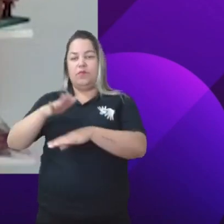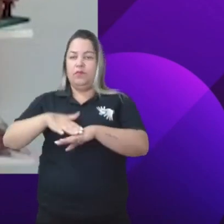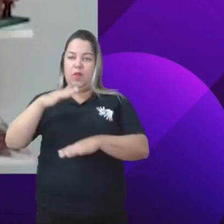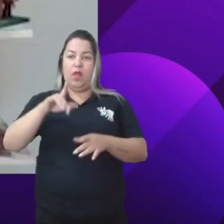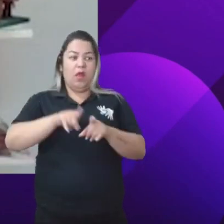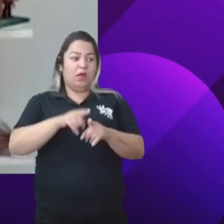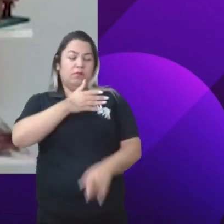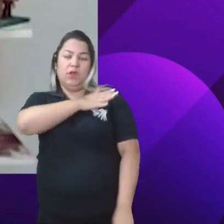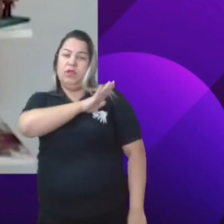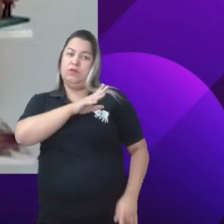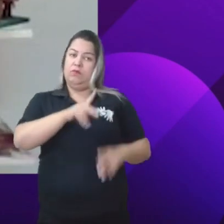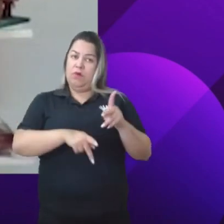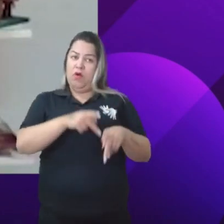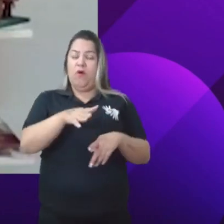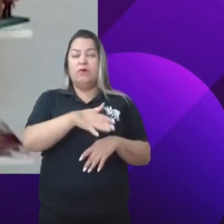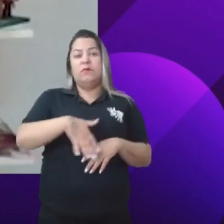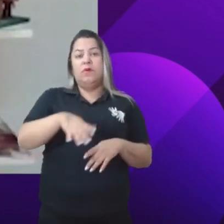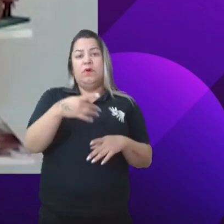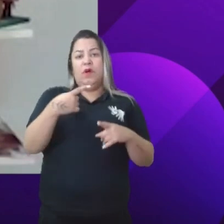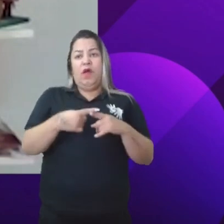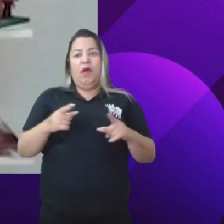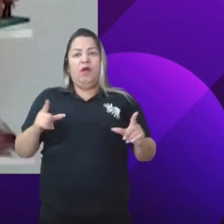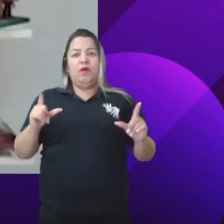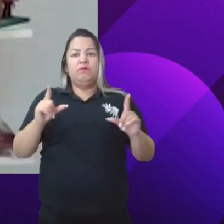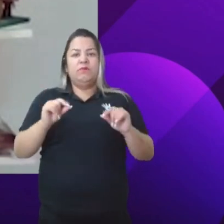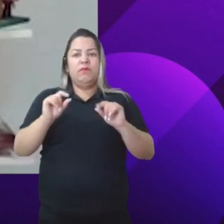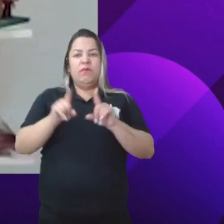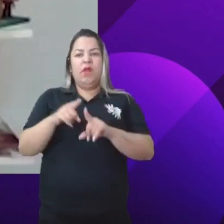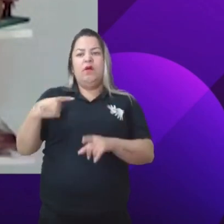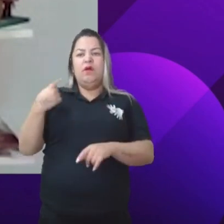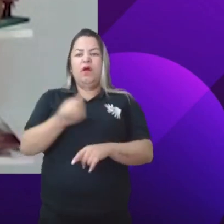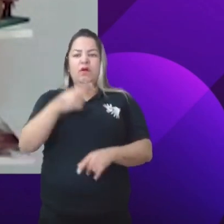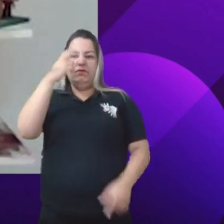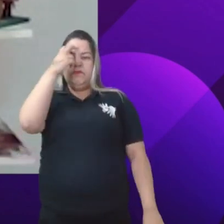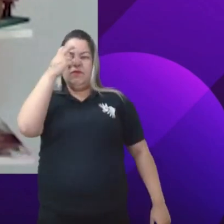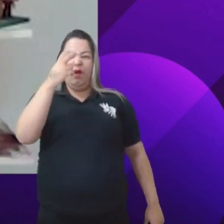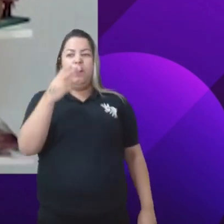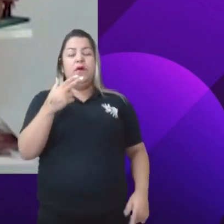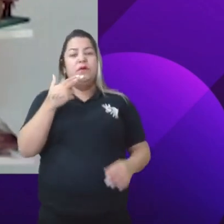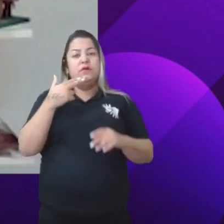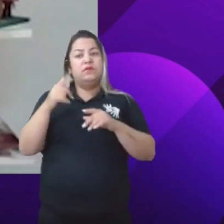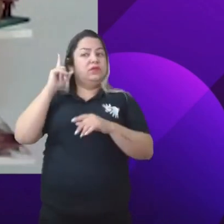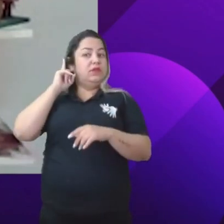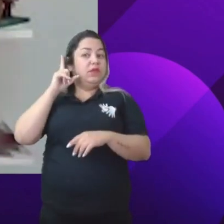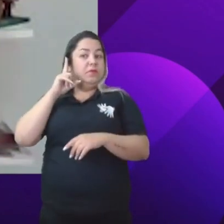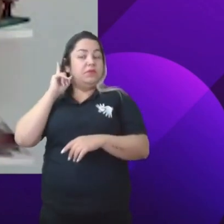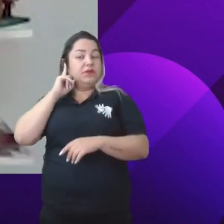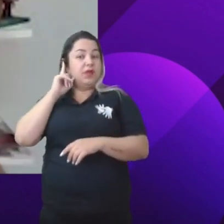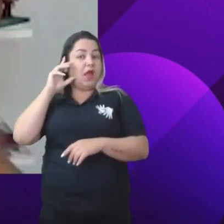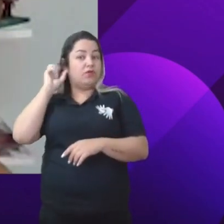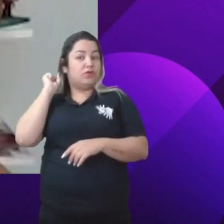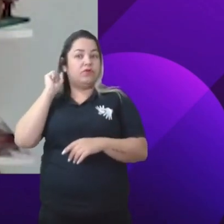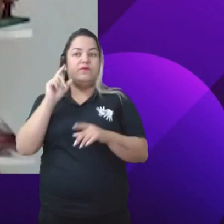a opressão a esse povo, né? Porque a gente está induzindo a sobreposição da nossa cultura oral, auditiva sobre eles,